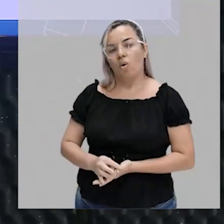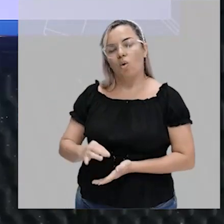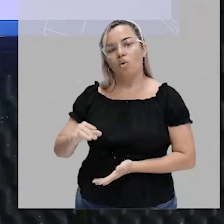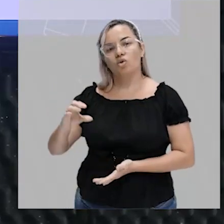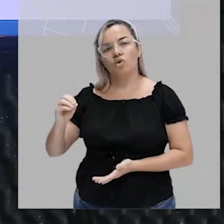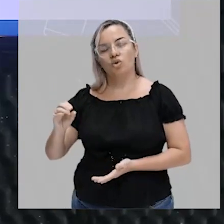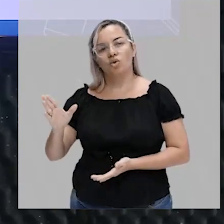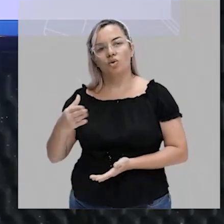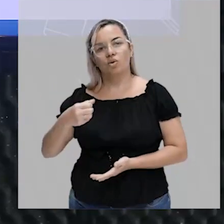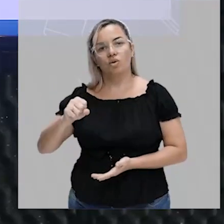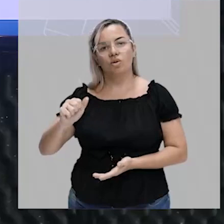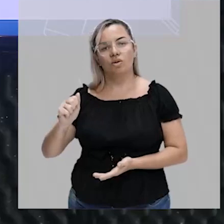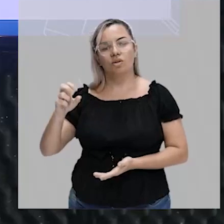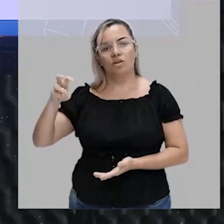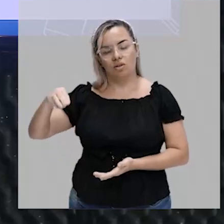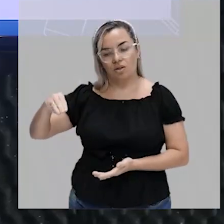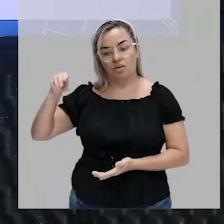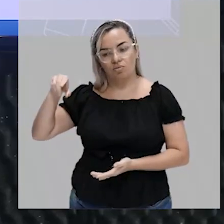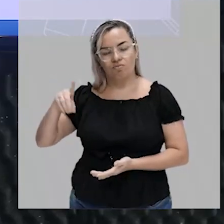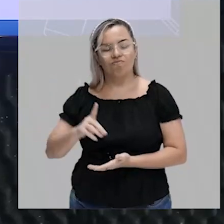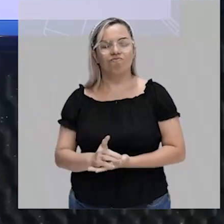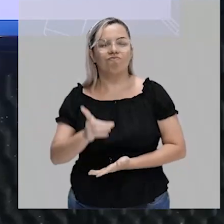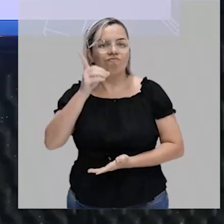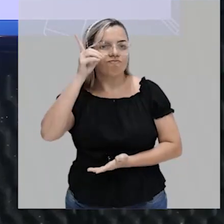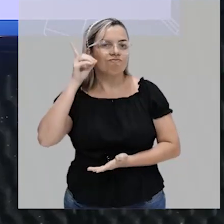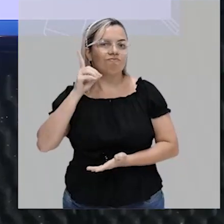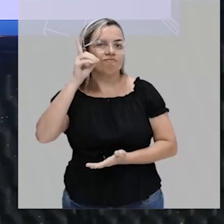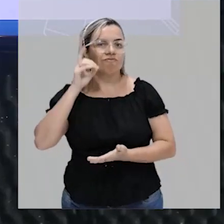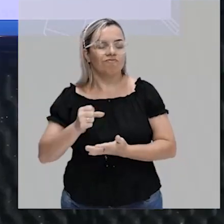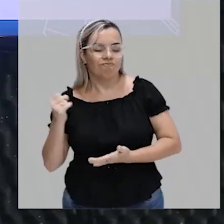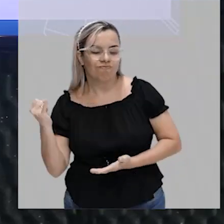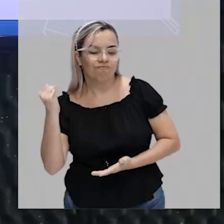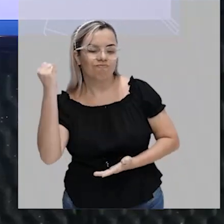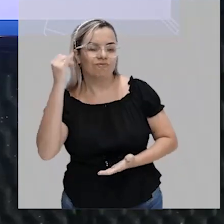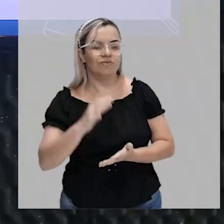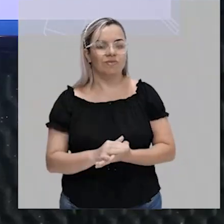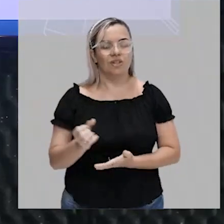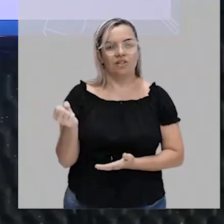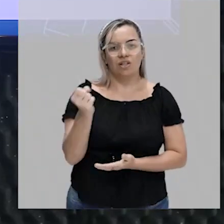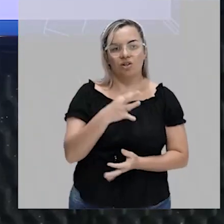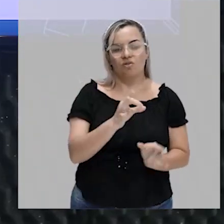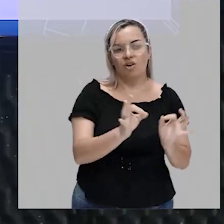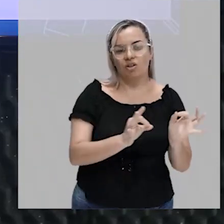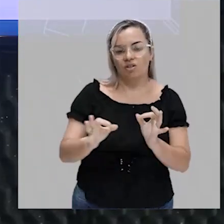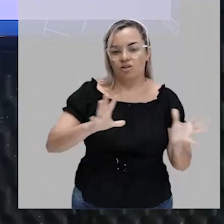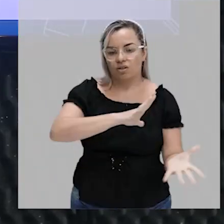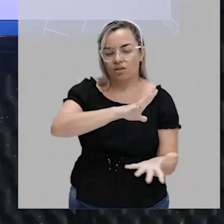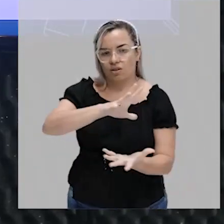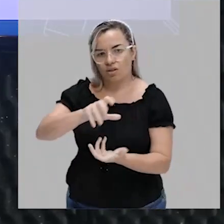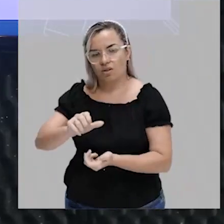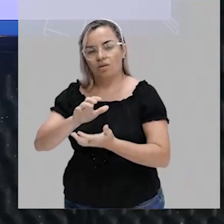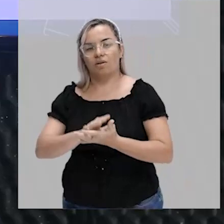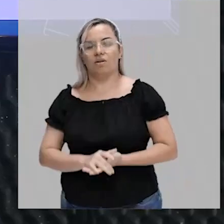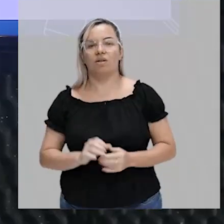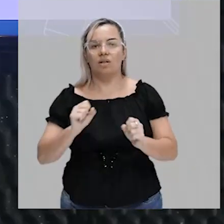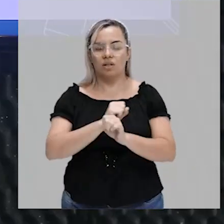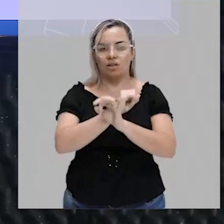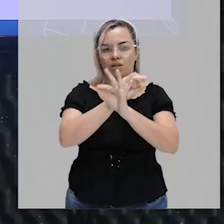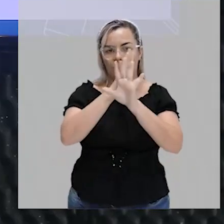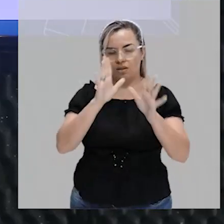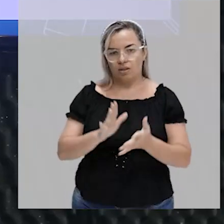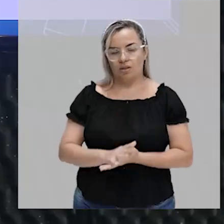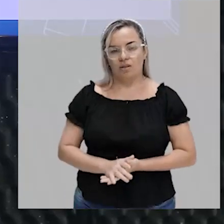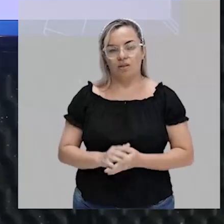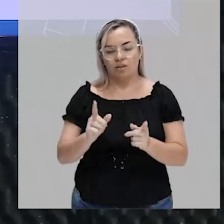Eu quero você. Os Estados Unidos têm um papel muito importante nessa nova ordem. Vamos falar, claro, sobre um